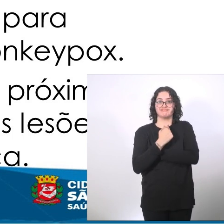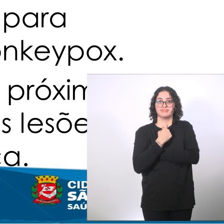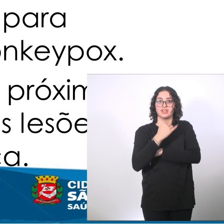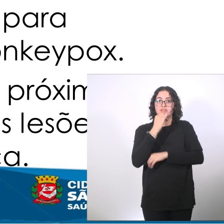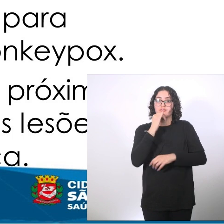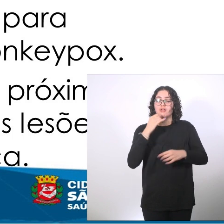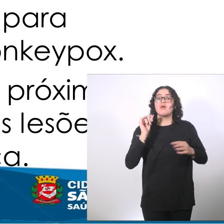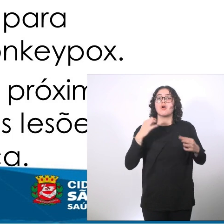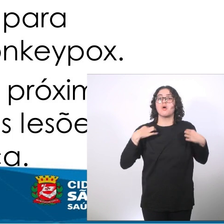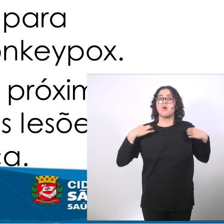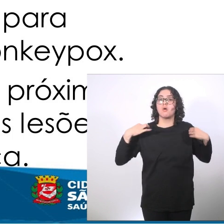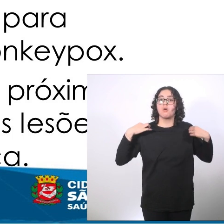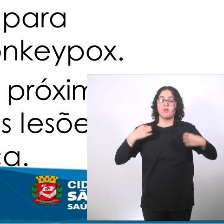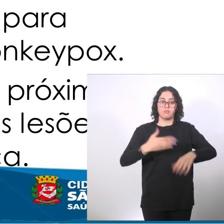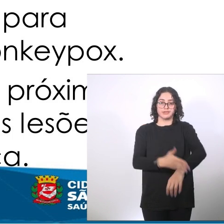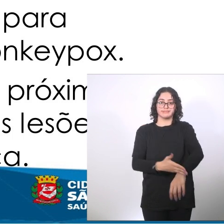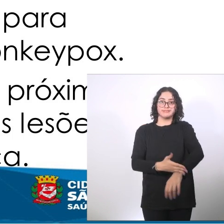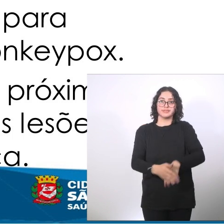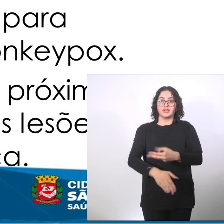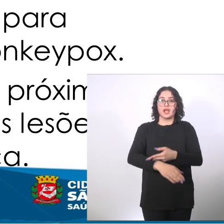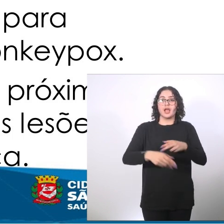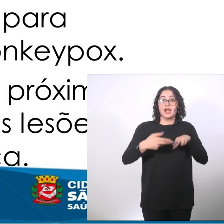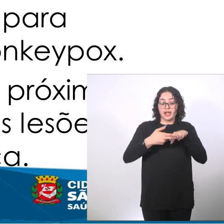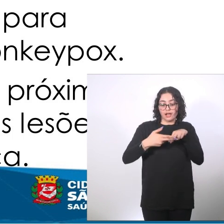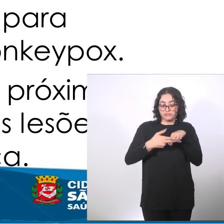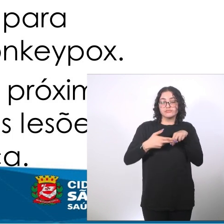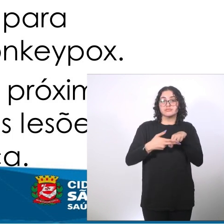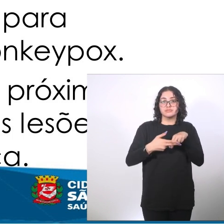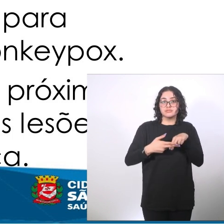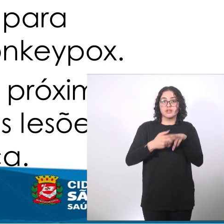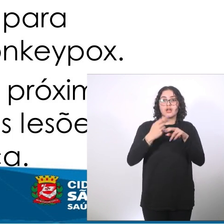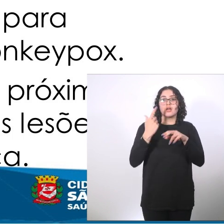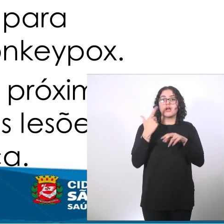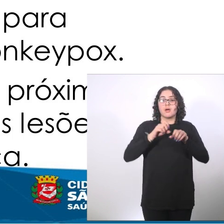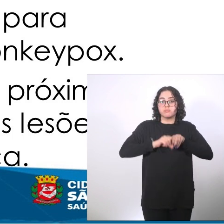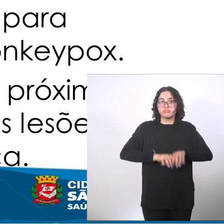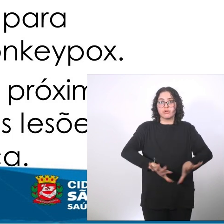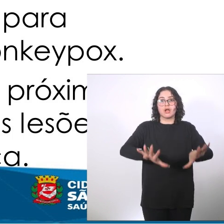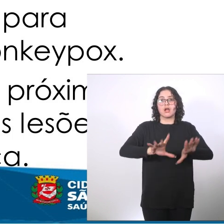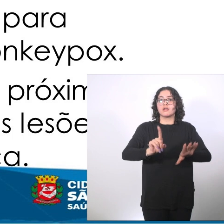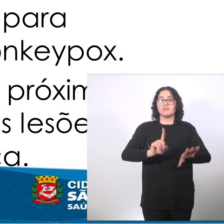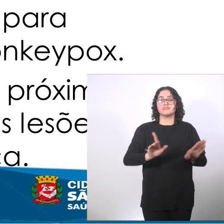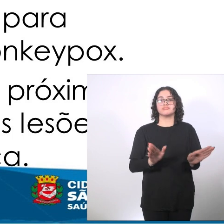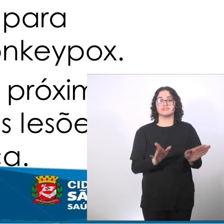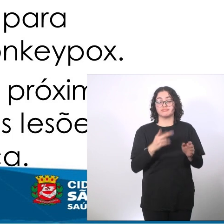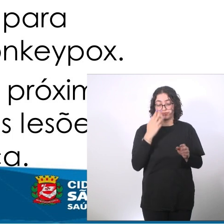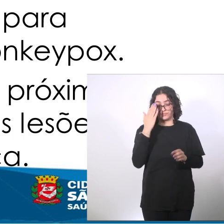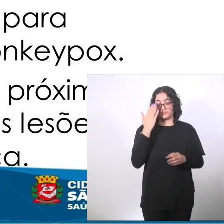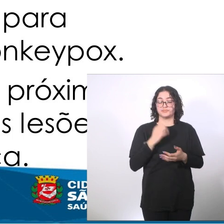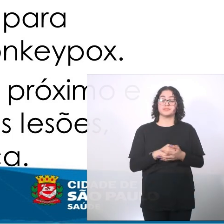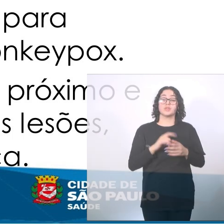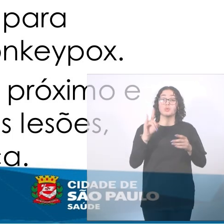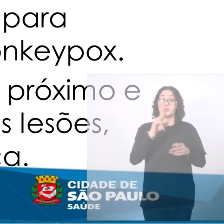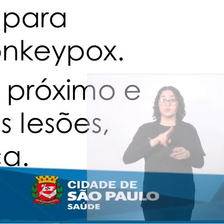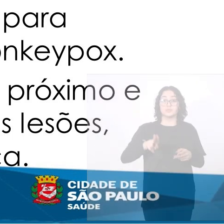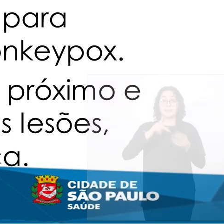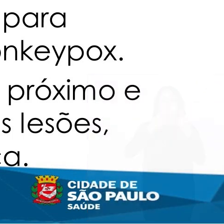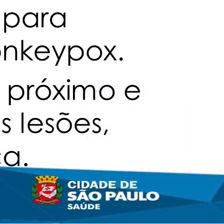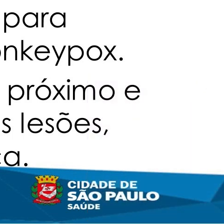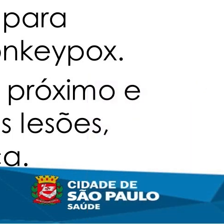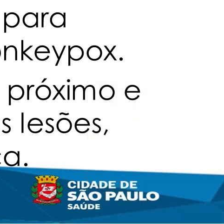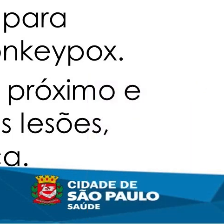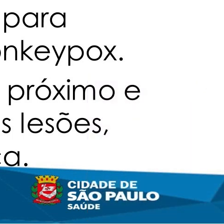mangas compridas e calças compridas para minimizar o risco de disseminação da monkeypox. Utilizar a máscara